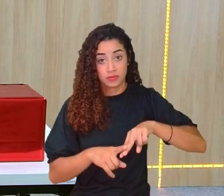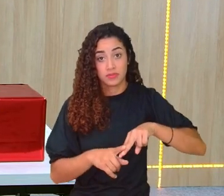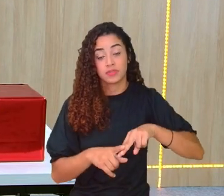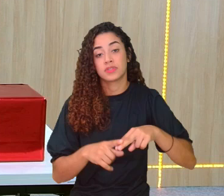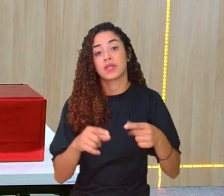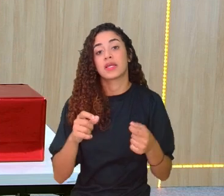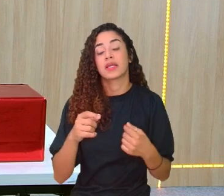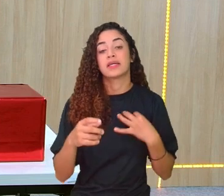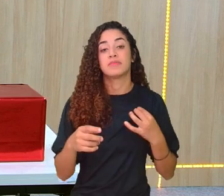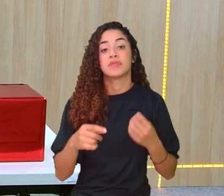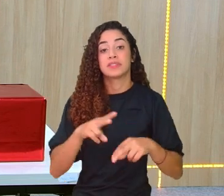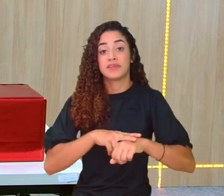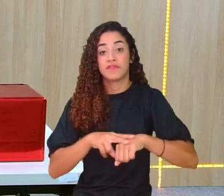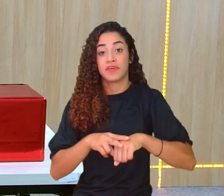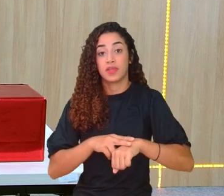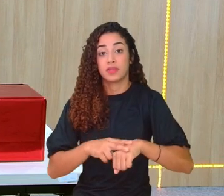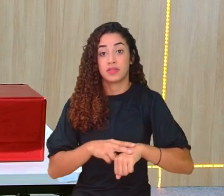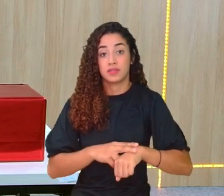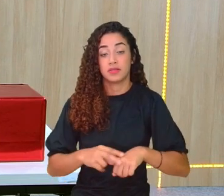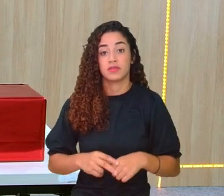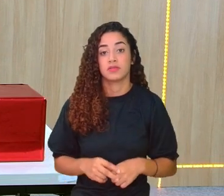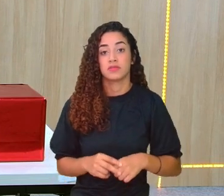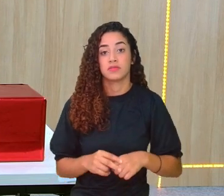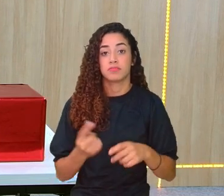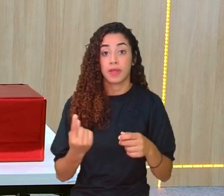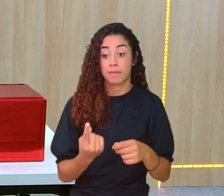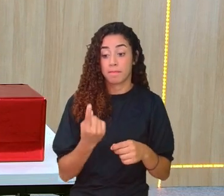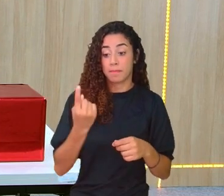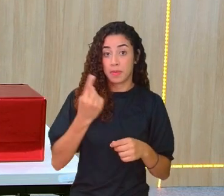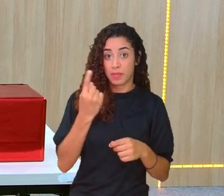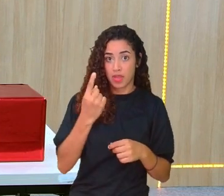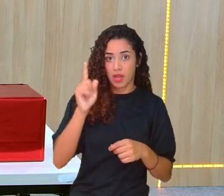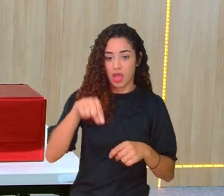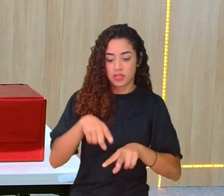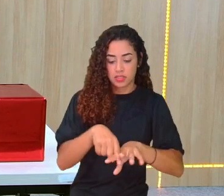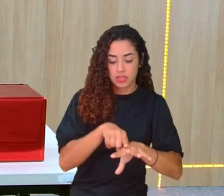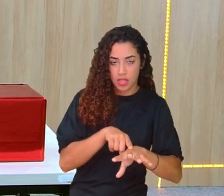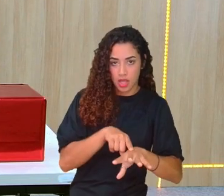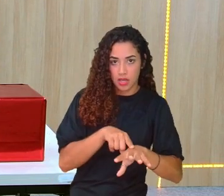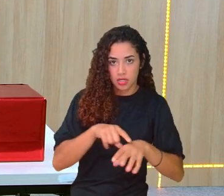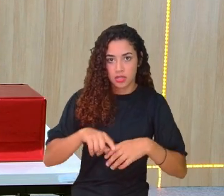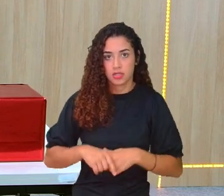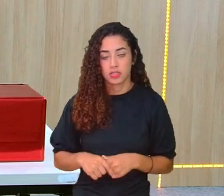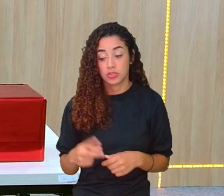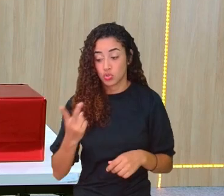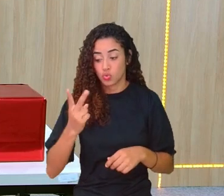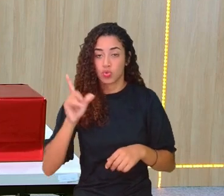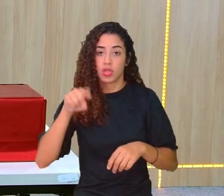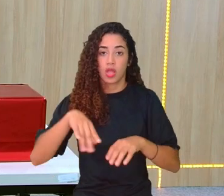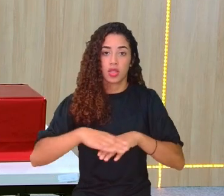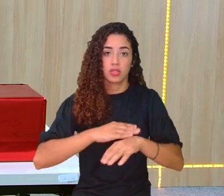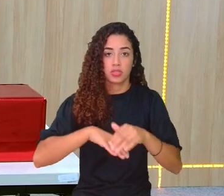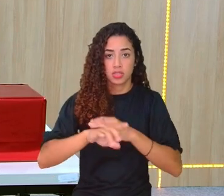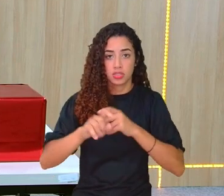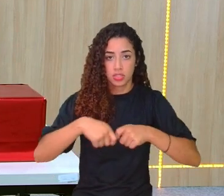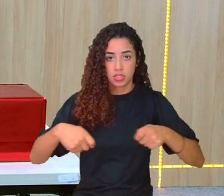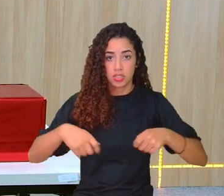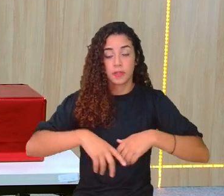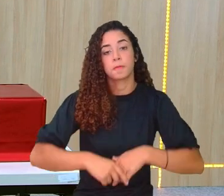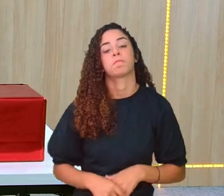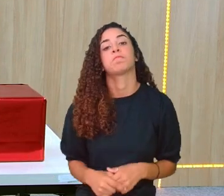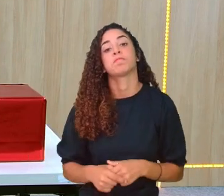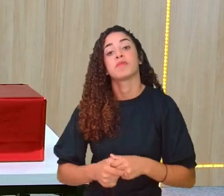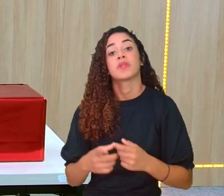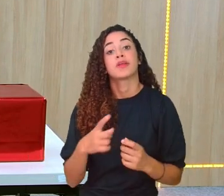Primeira possibilidade, sandália. Segunda possibilidade, tênis. Então, eu tinha duas